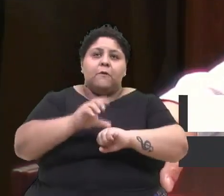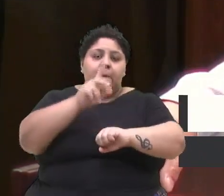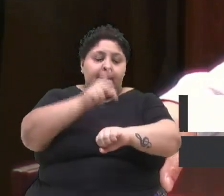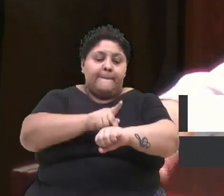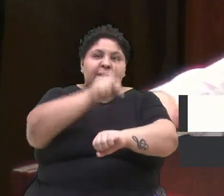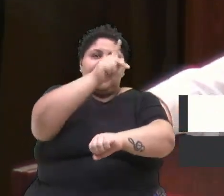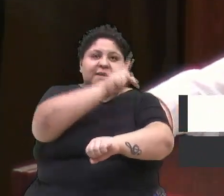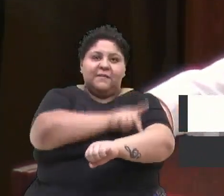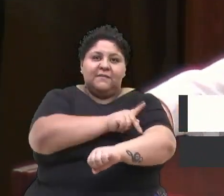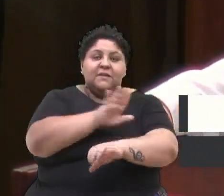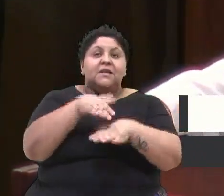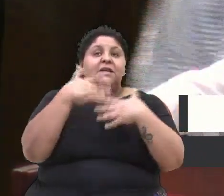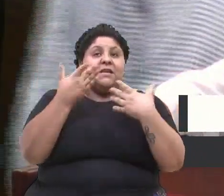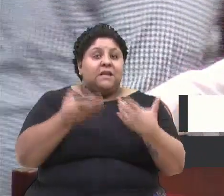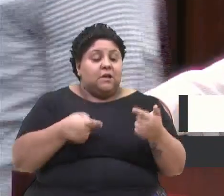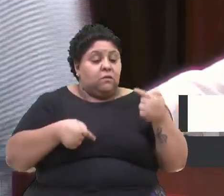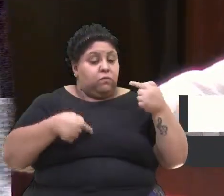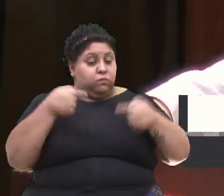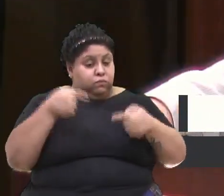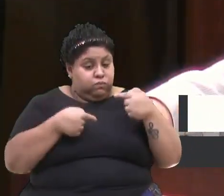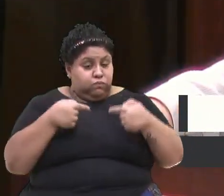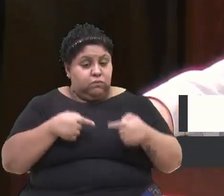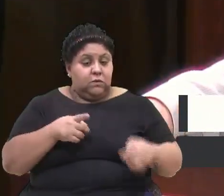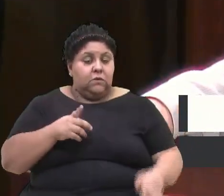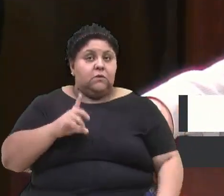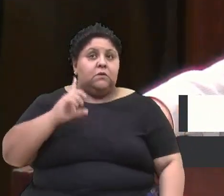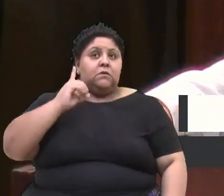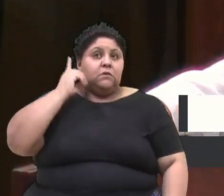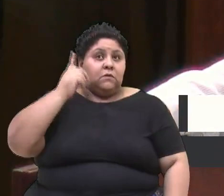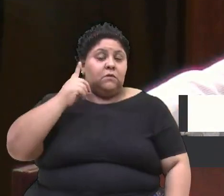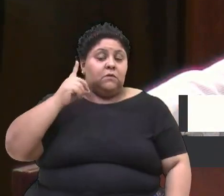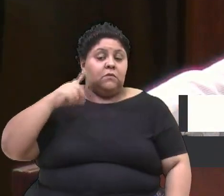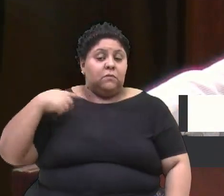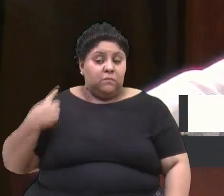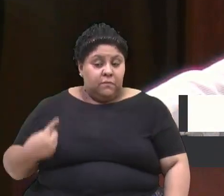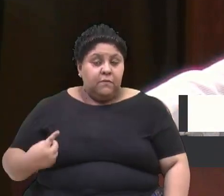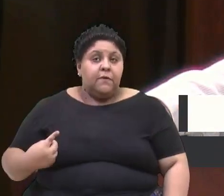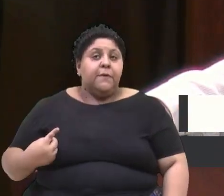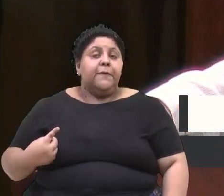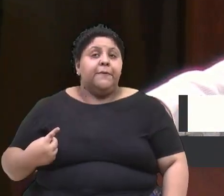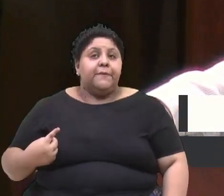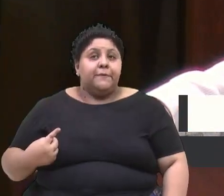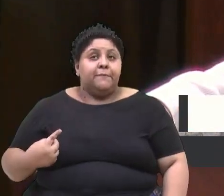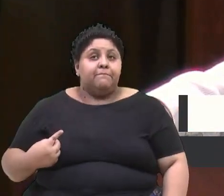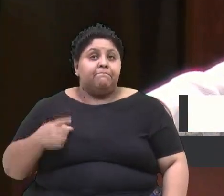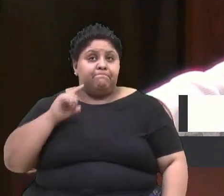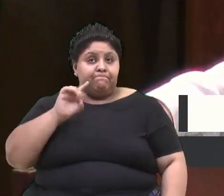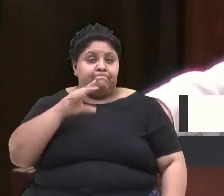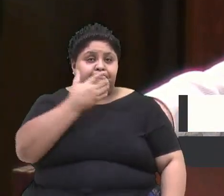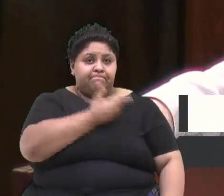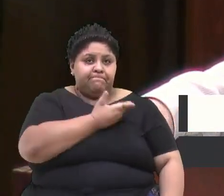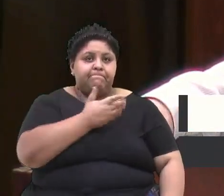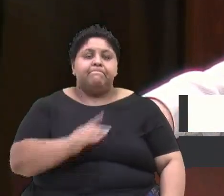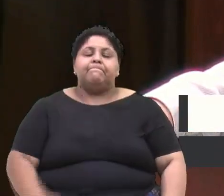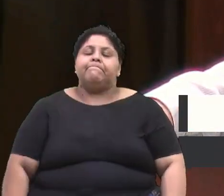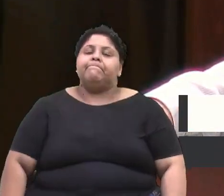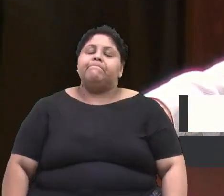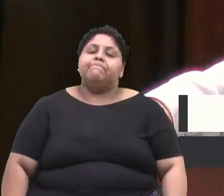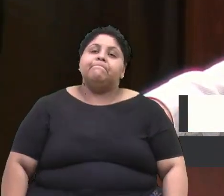Então, uma das discussões com a deputada federal Denise Pessoa foi essa.